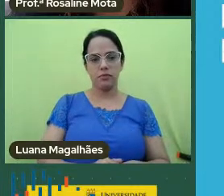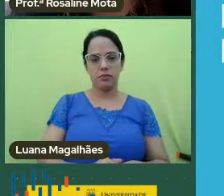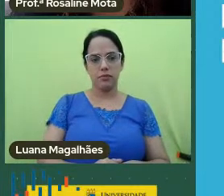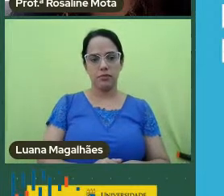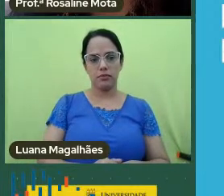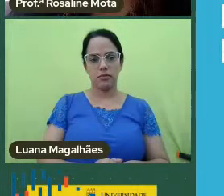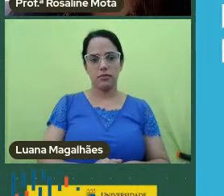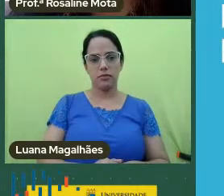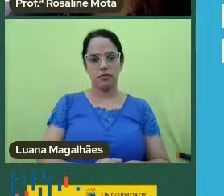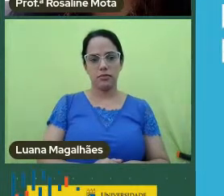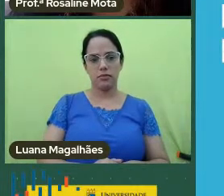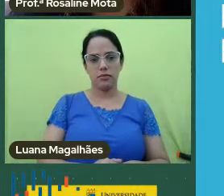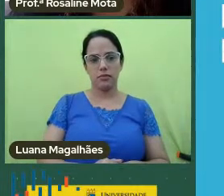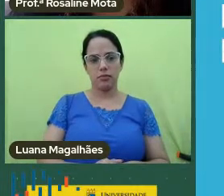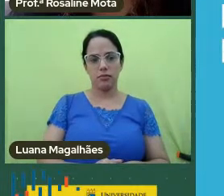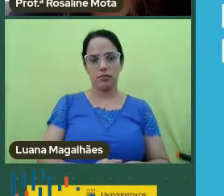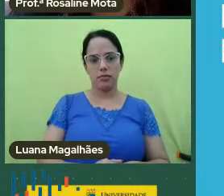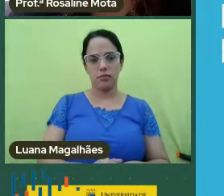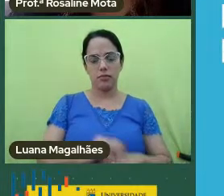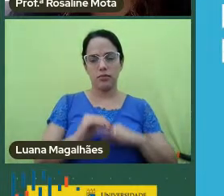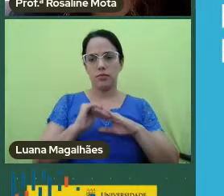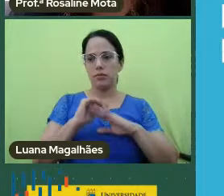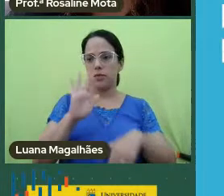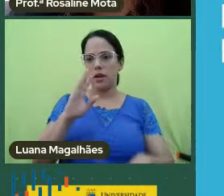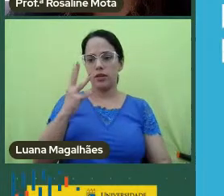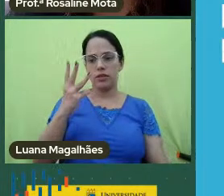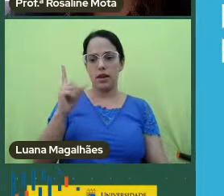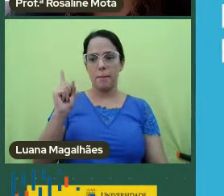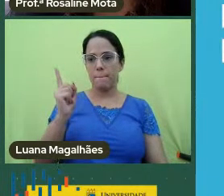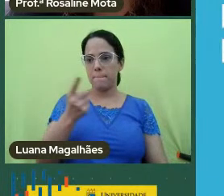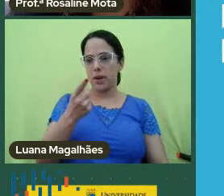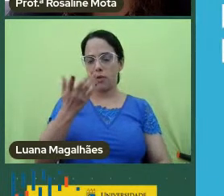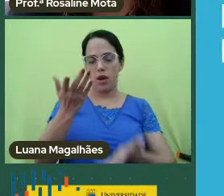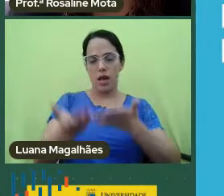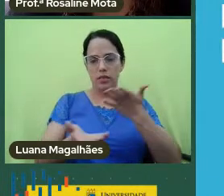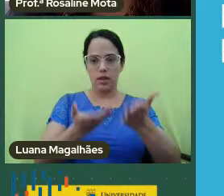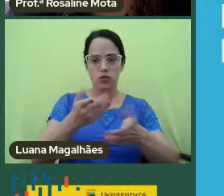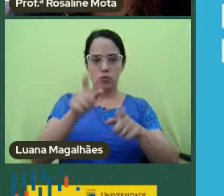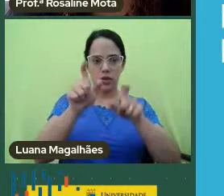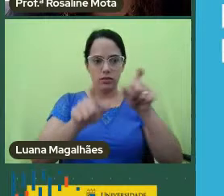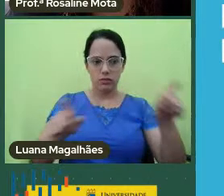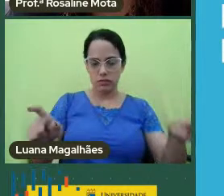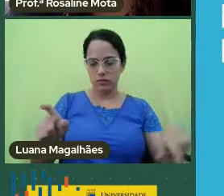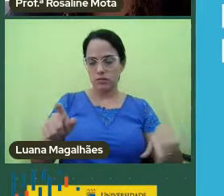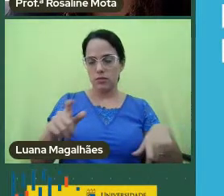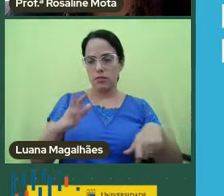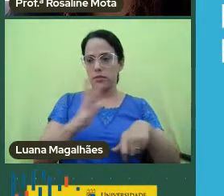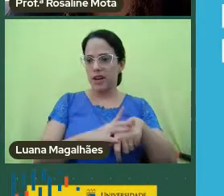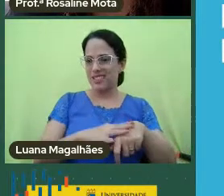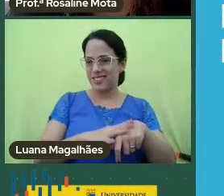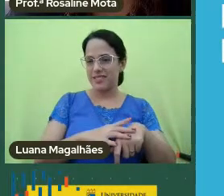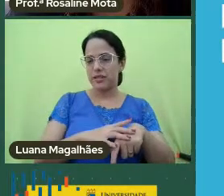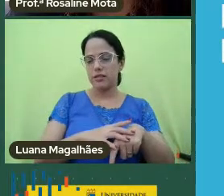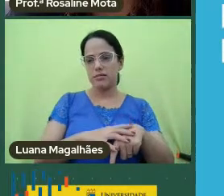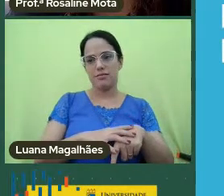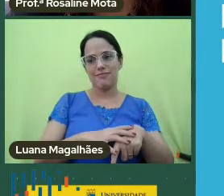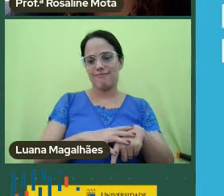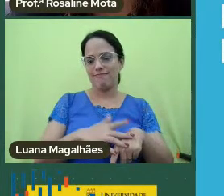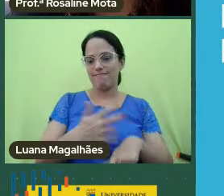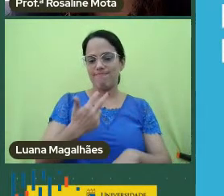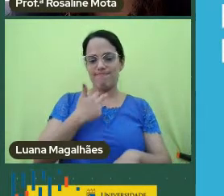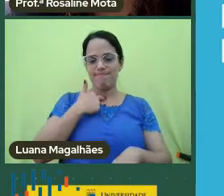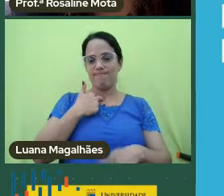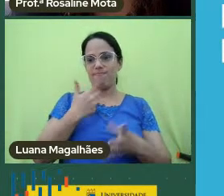mais de 3 mil atendimentos. Então, o que que acontece? É